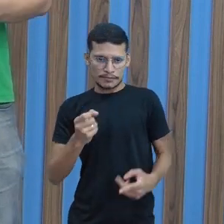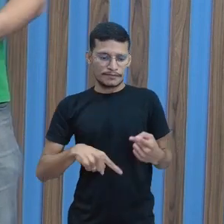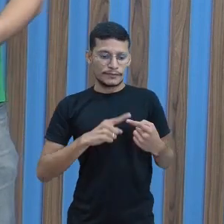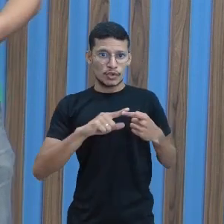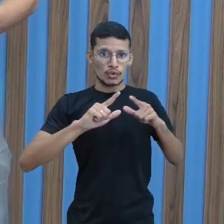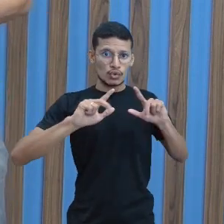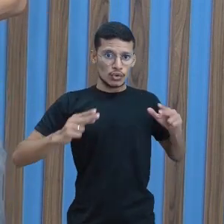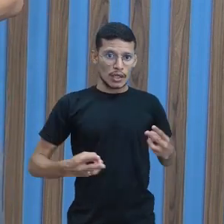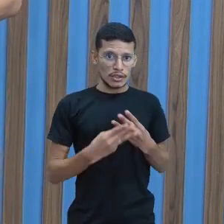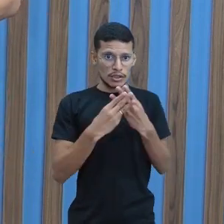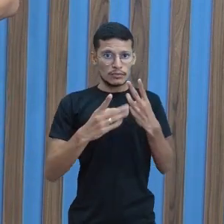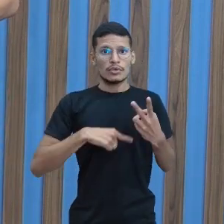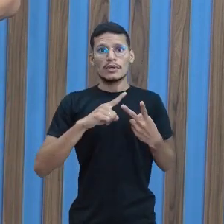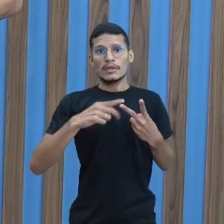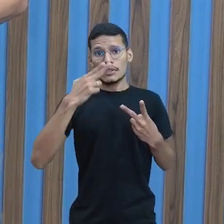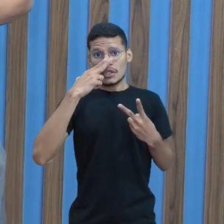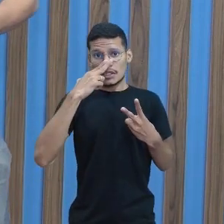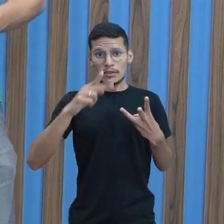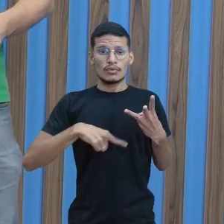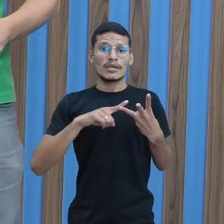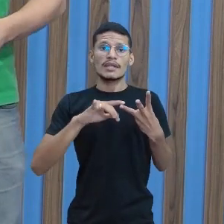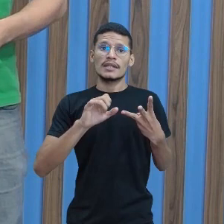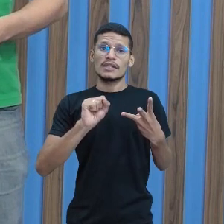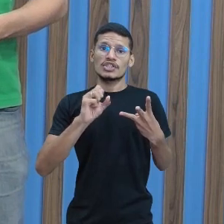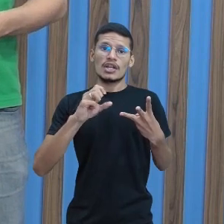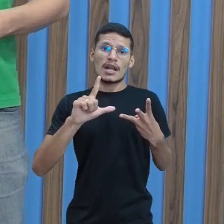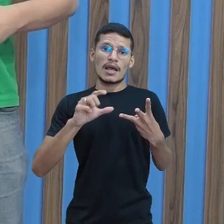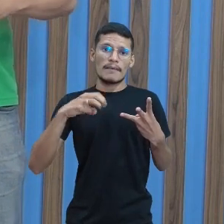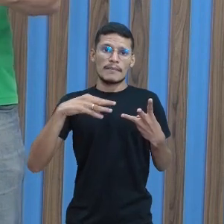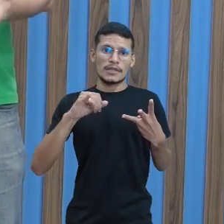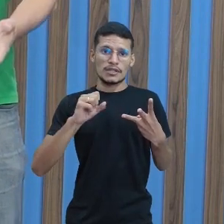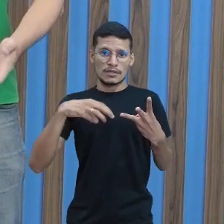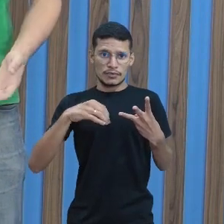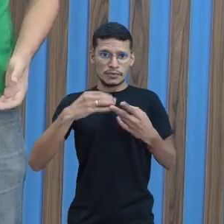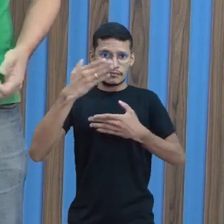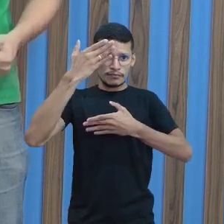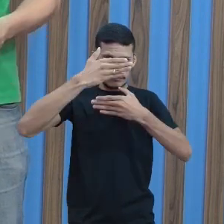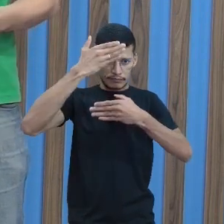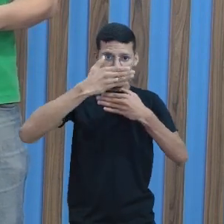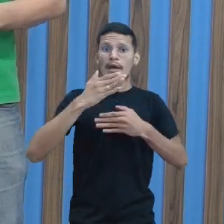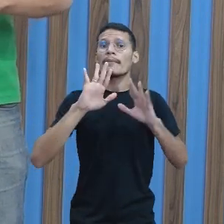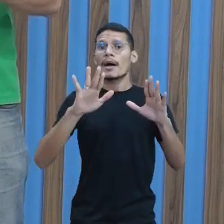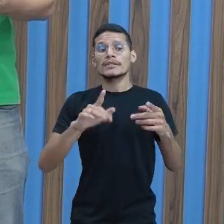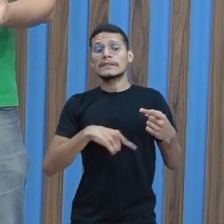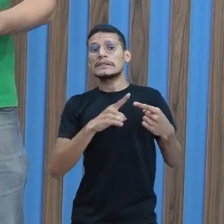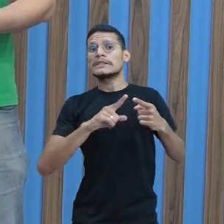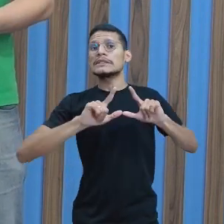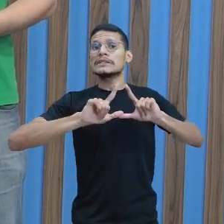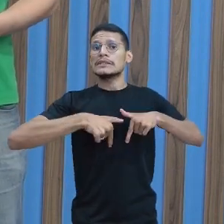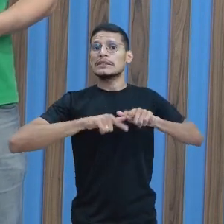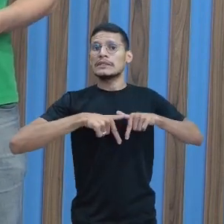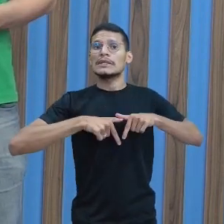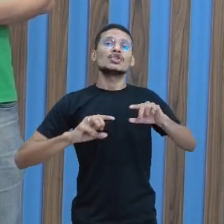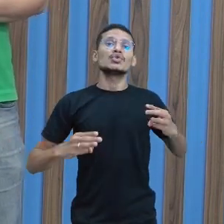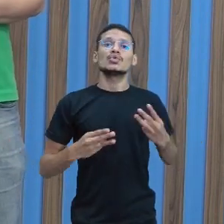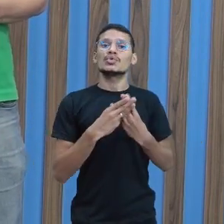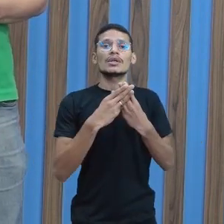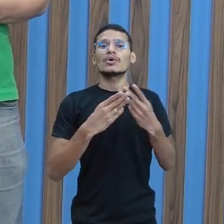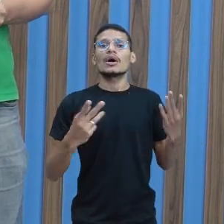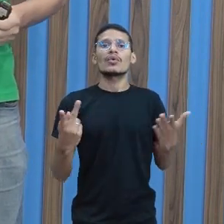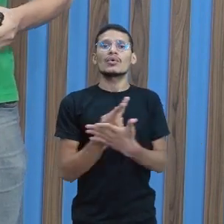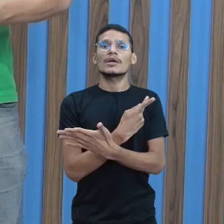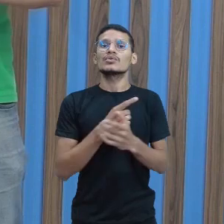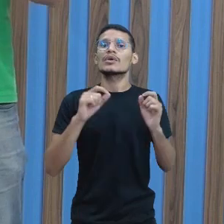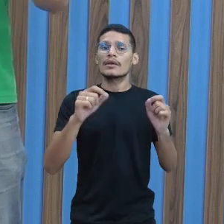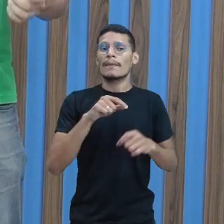judaísmo, o cristianismo e o islamismo. Basta dizer, por exemplo, que para os israelenses, para os judeus, né,